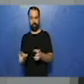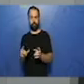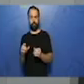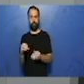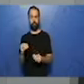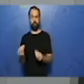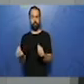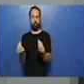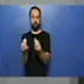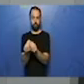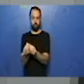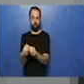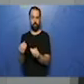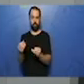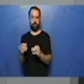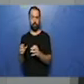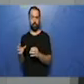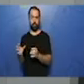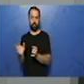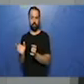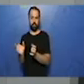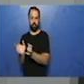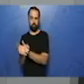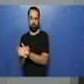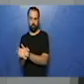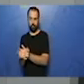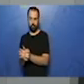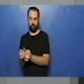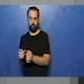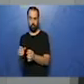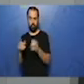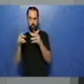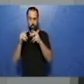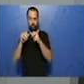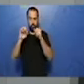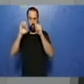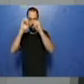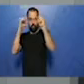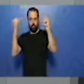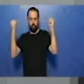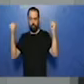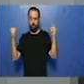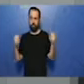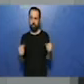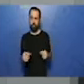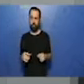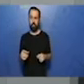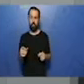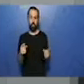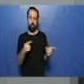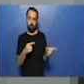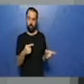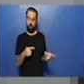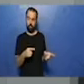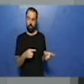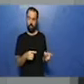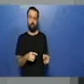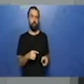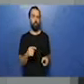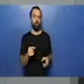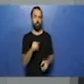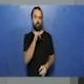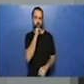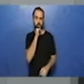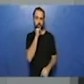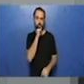simples, quando ela é formada por átomos iguais ligados entre si. Um exemplo de substância simples é o gás